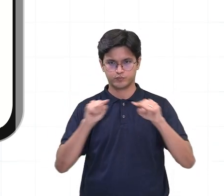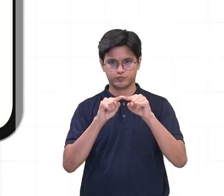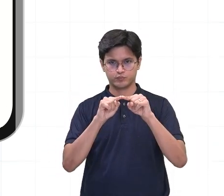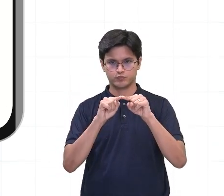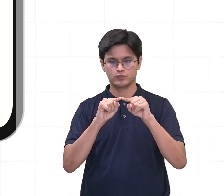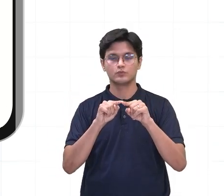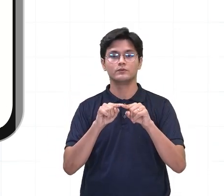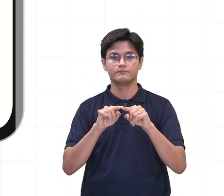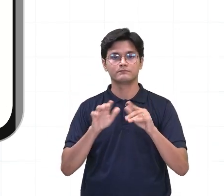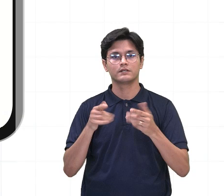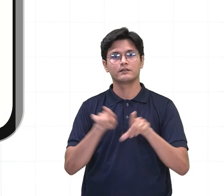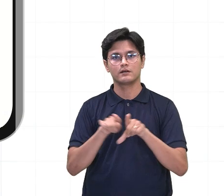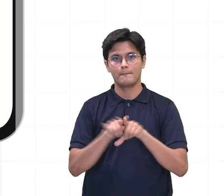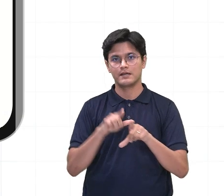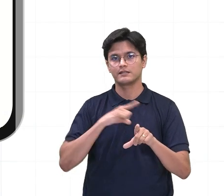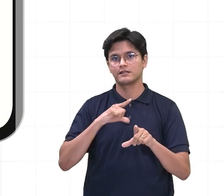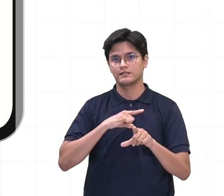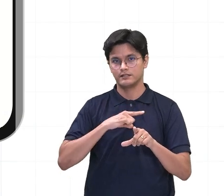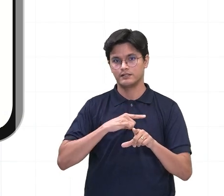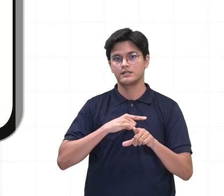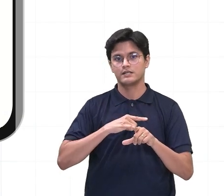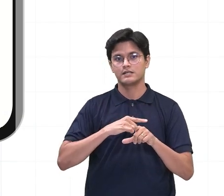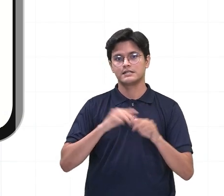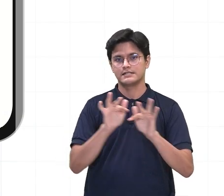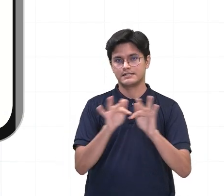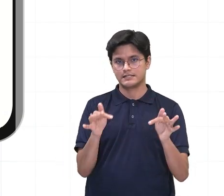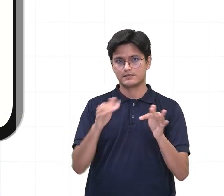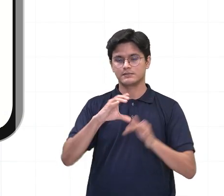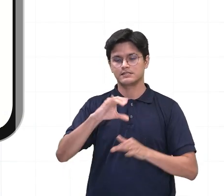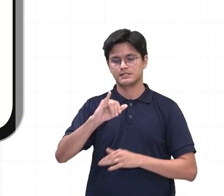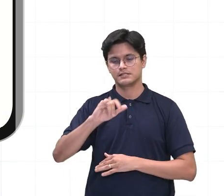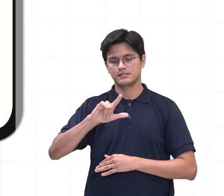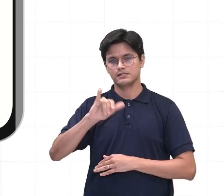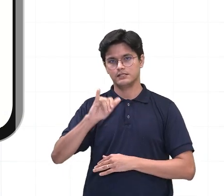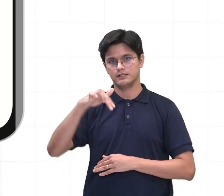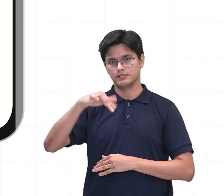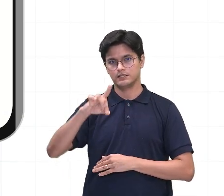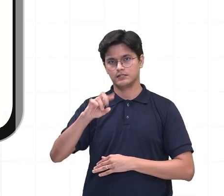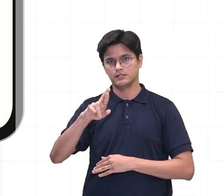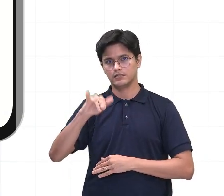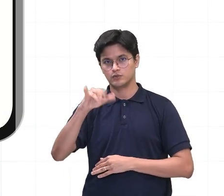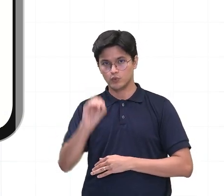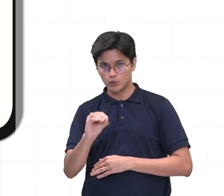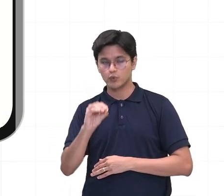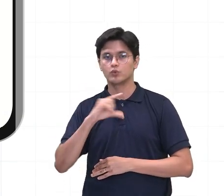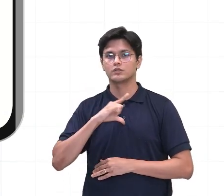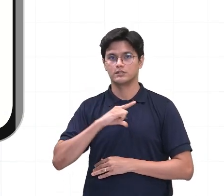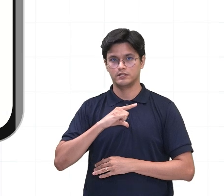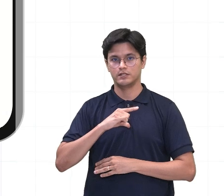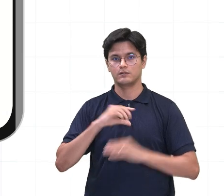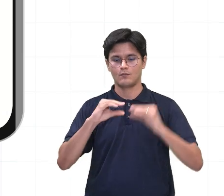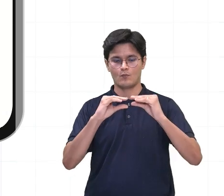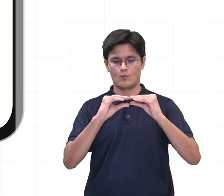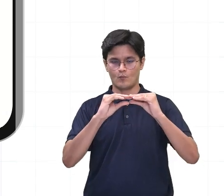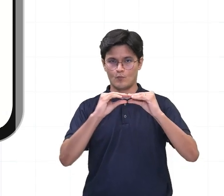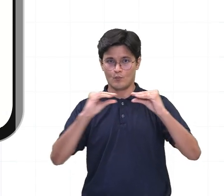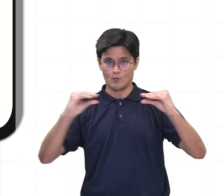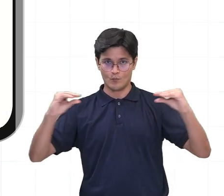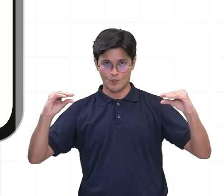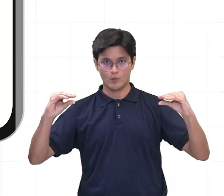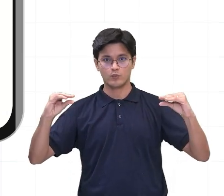cilíndrico, devido ao seu formato cilíndrico, mais alongado, maior, somente uma camada. E esse